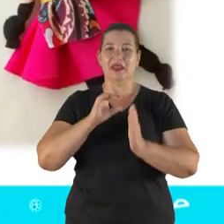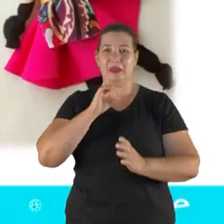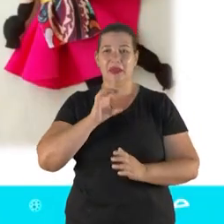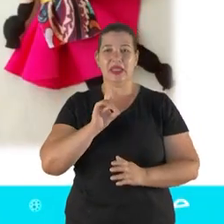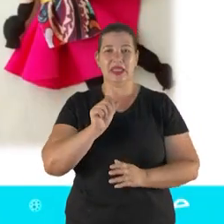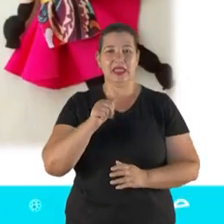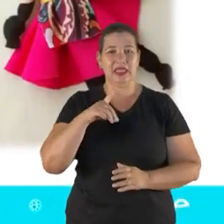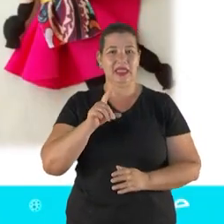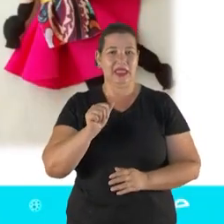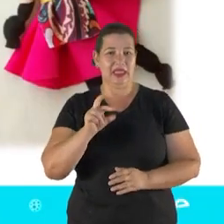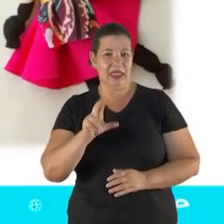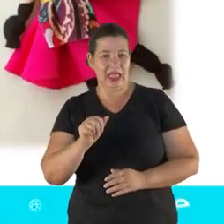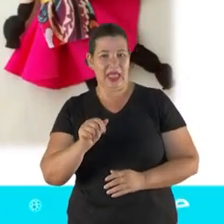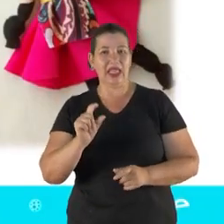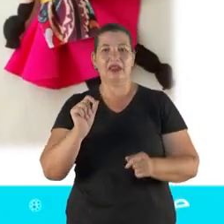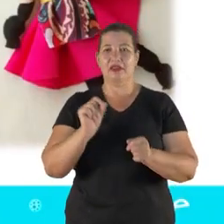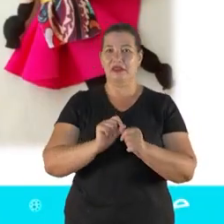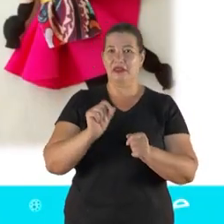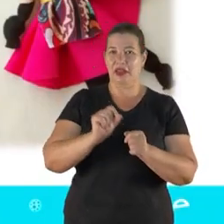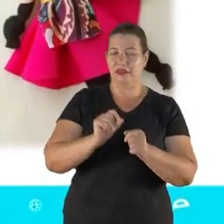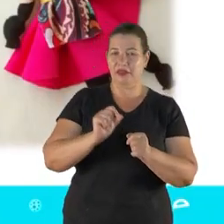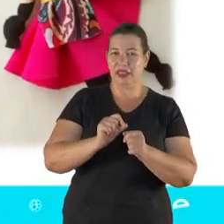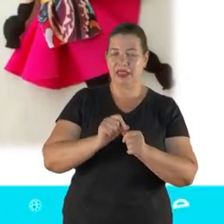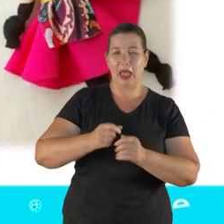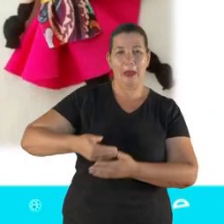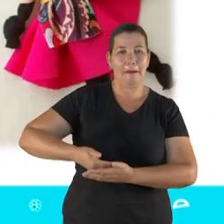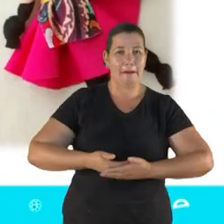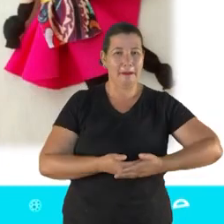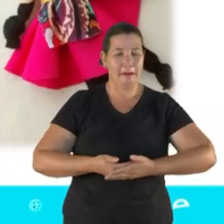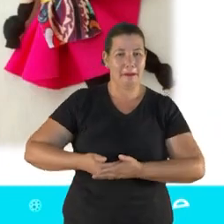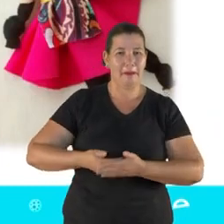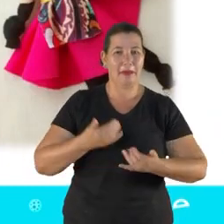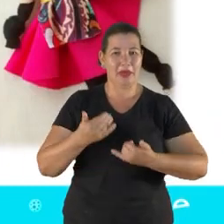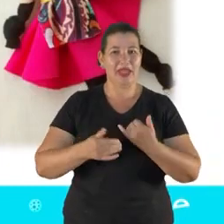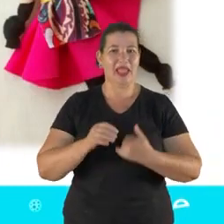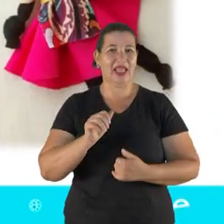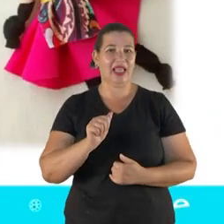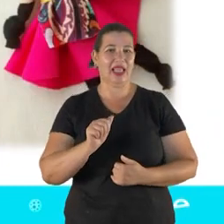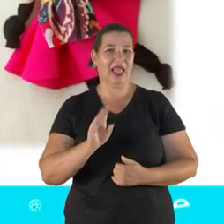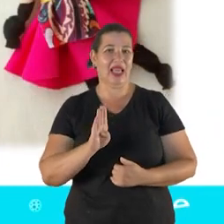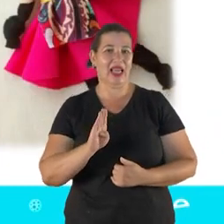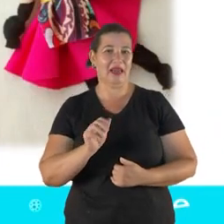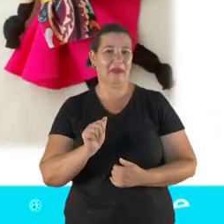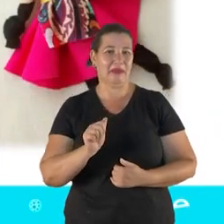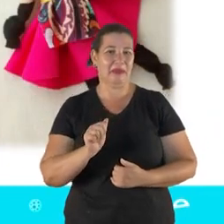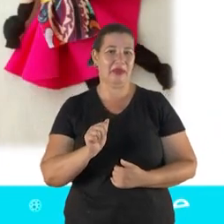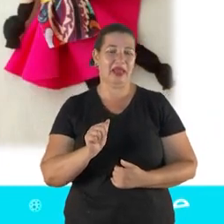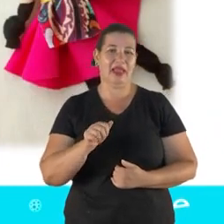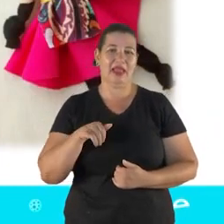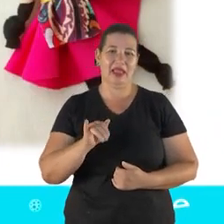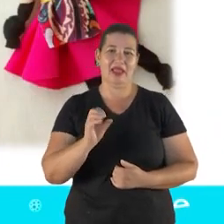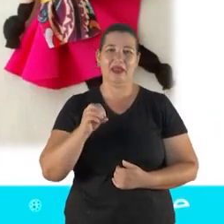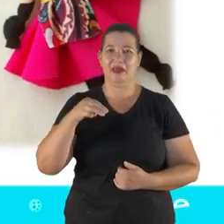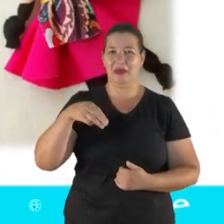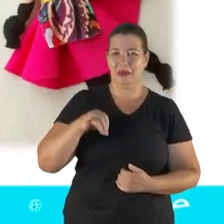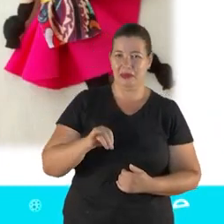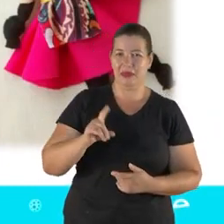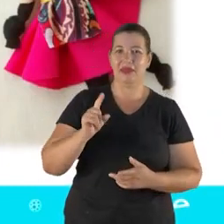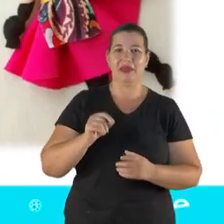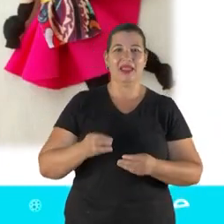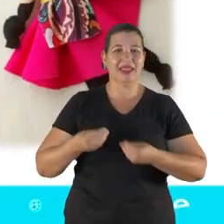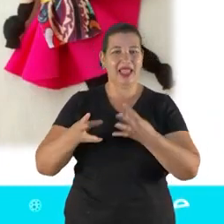sua festa de aniversário, Dandara irá confeccionar bonecas Abayomi para serem entregues